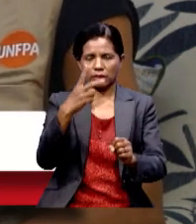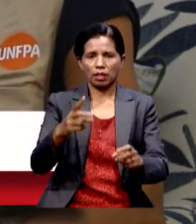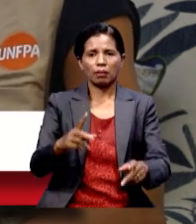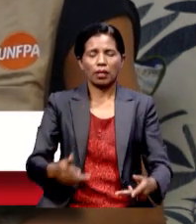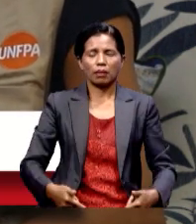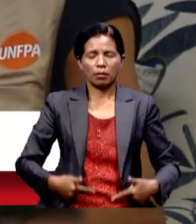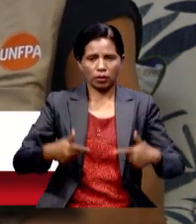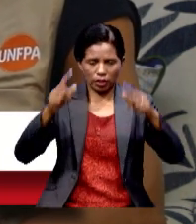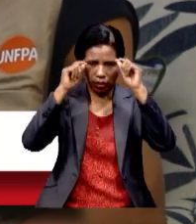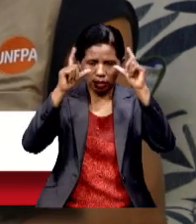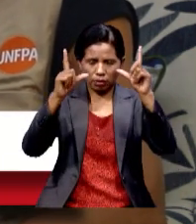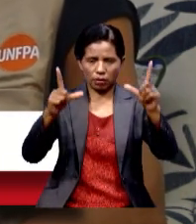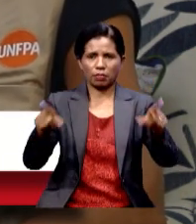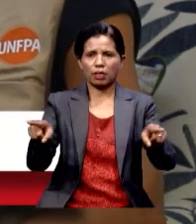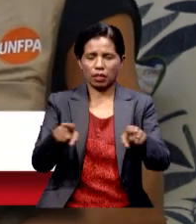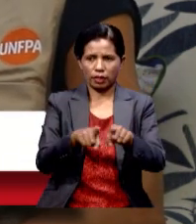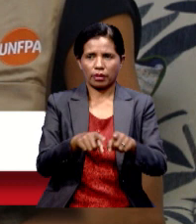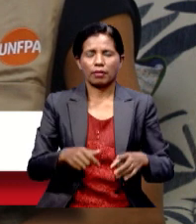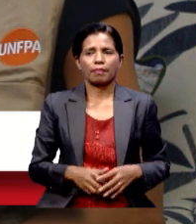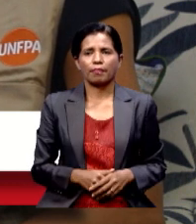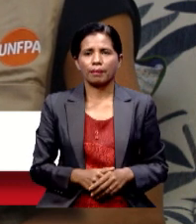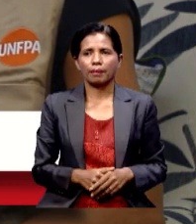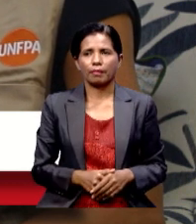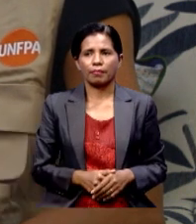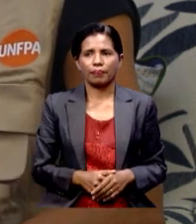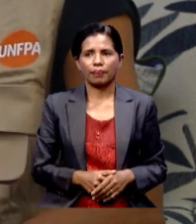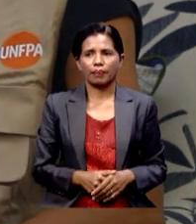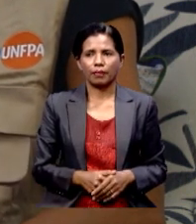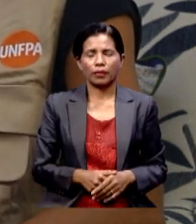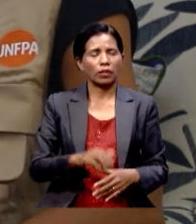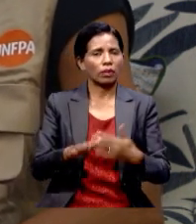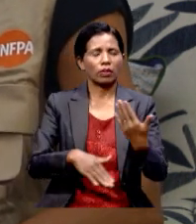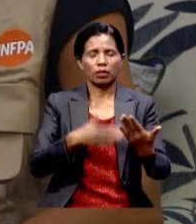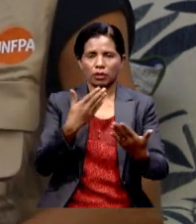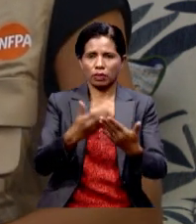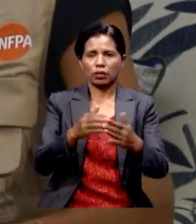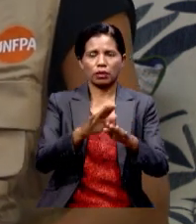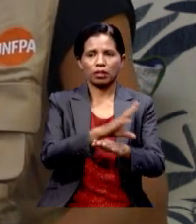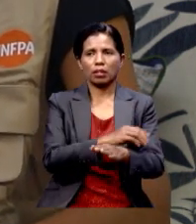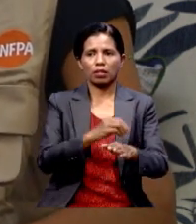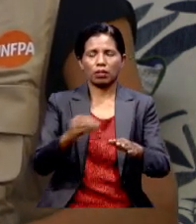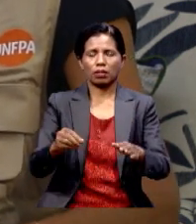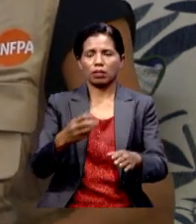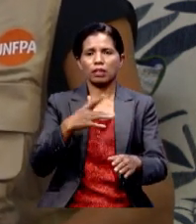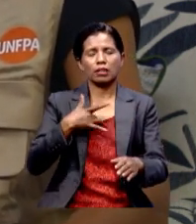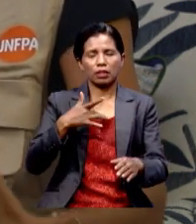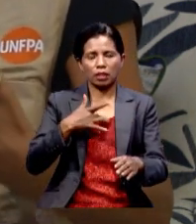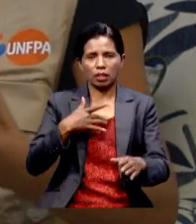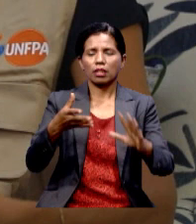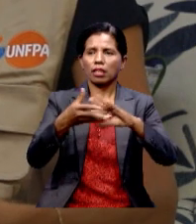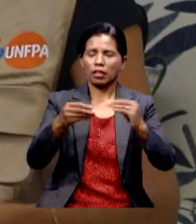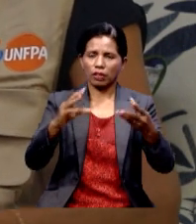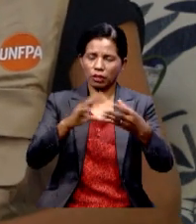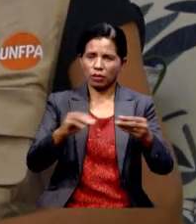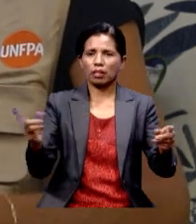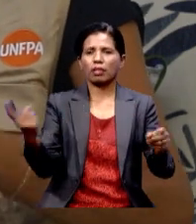que tenho Timor no coração e todas as vezes que venho sinto que a nossa história está sempre